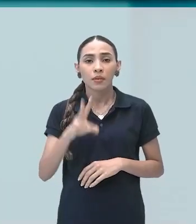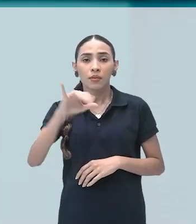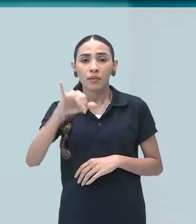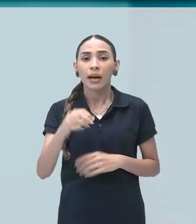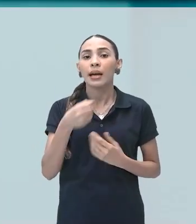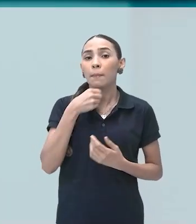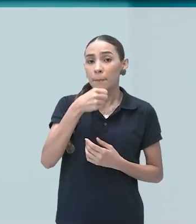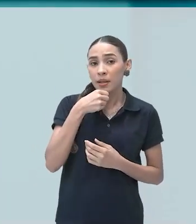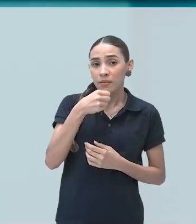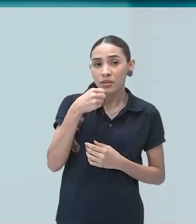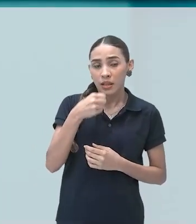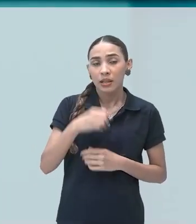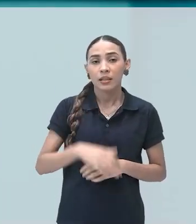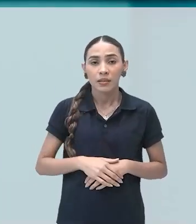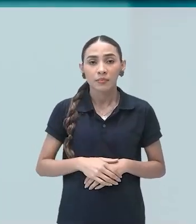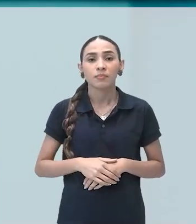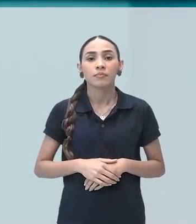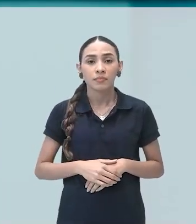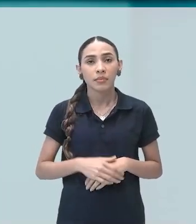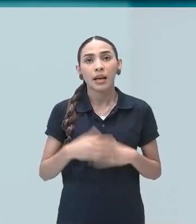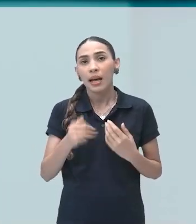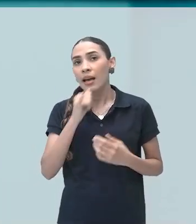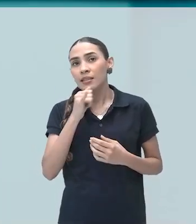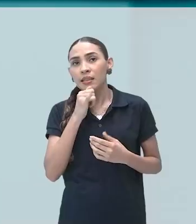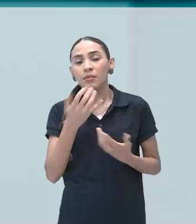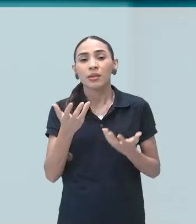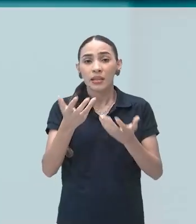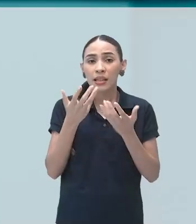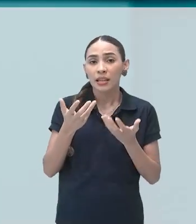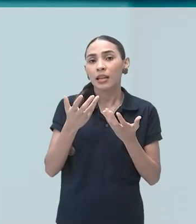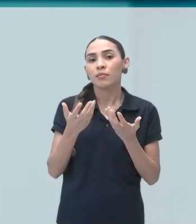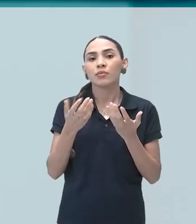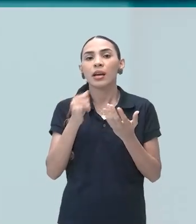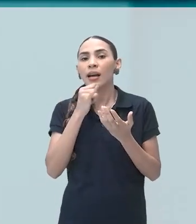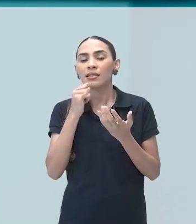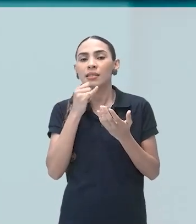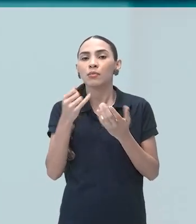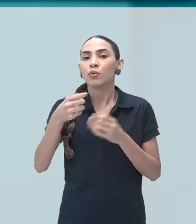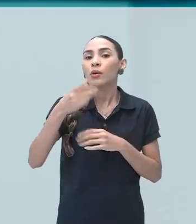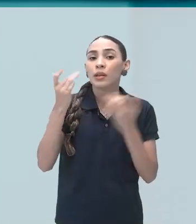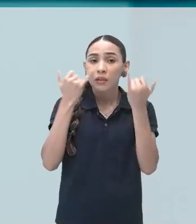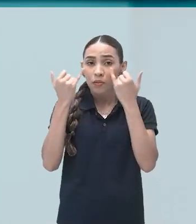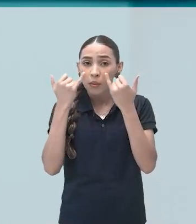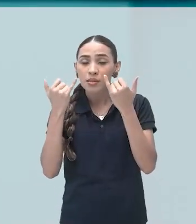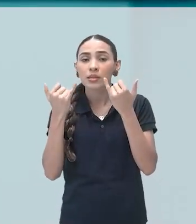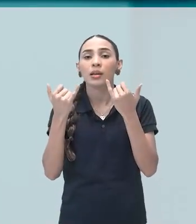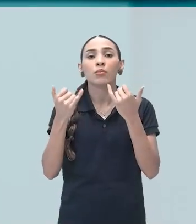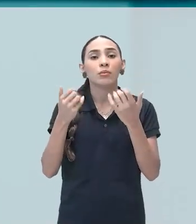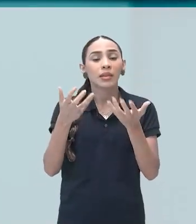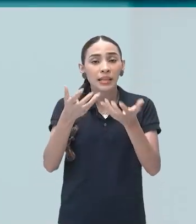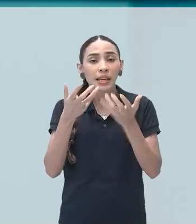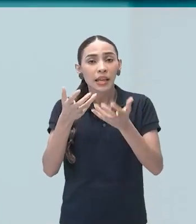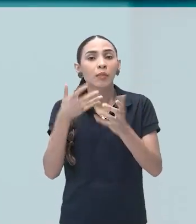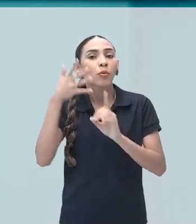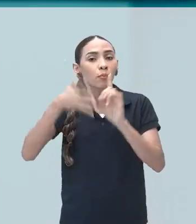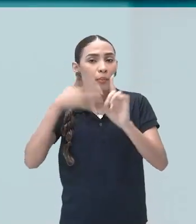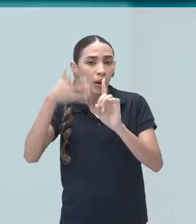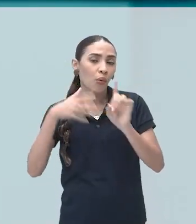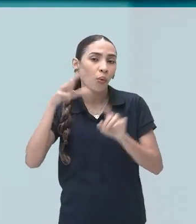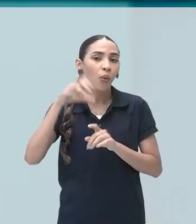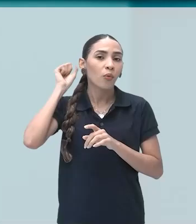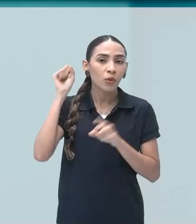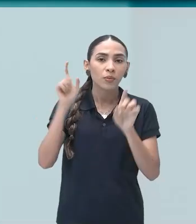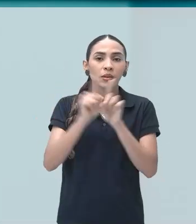vai ser entrevistada. Essa pessoa que, queremos declarações dele, queremos ouvi-lo de alguma